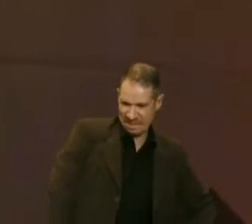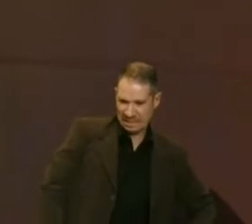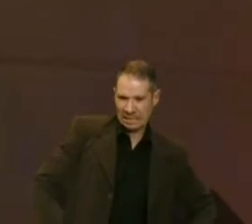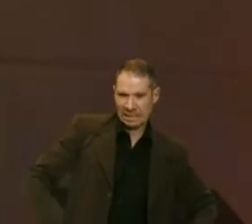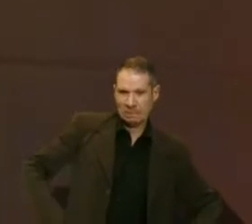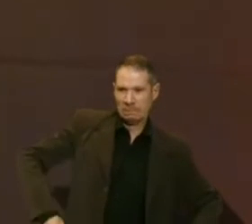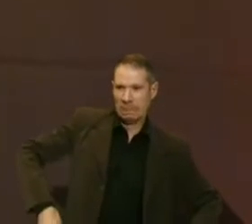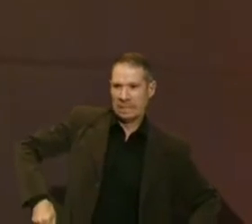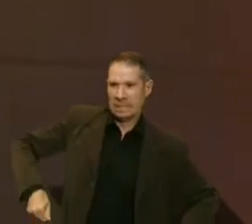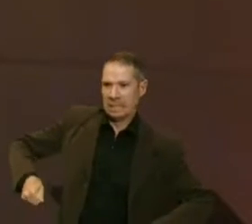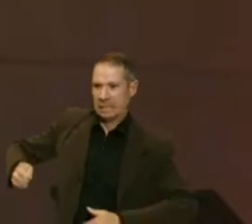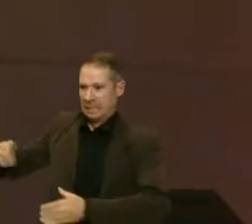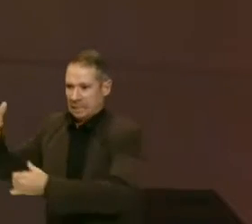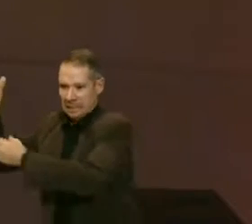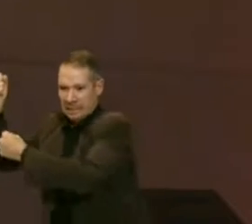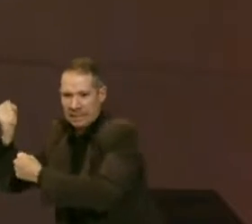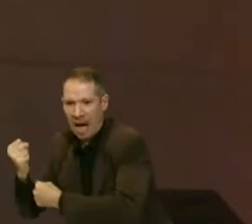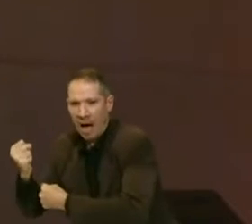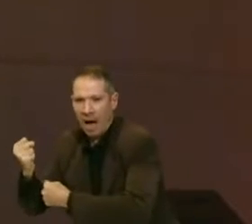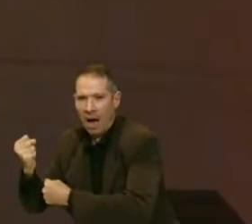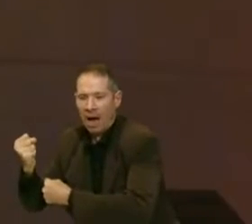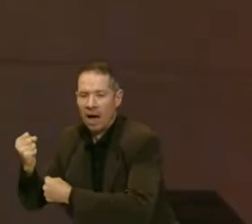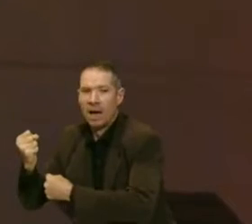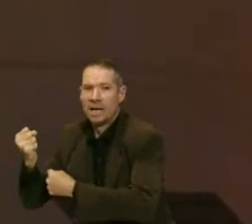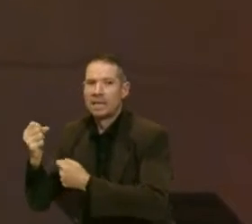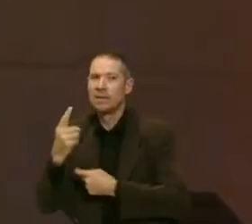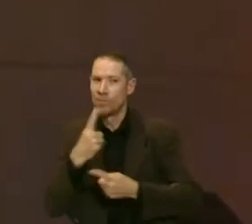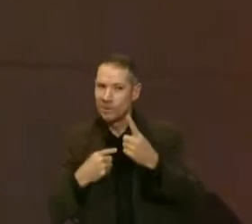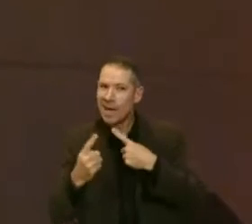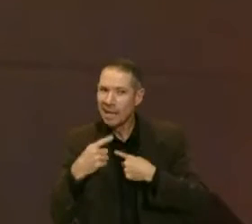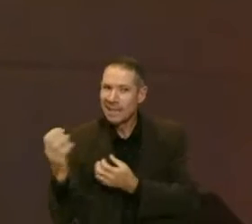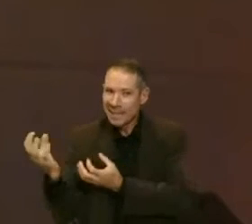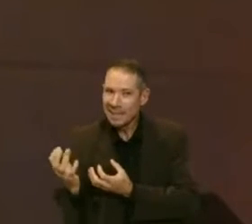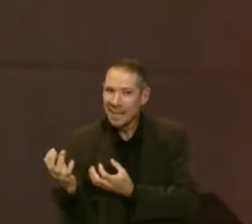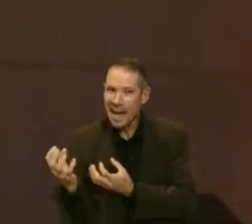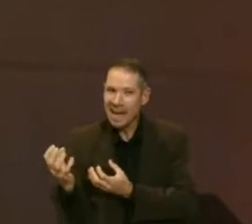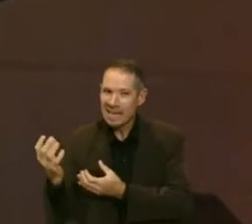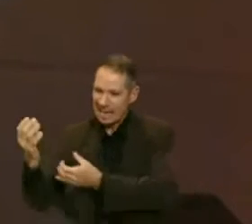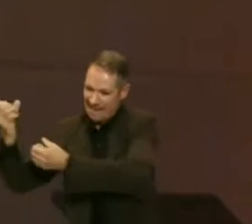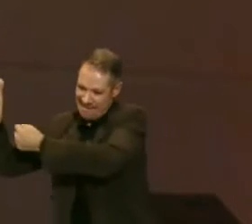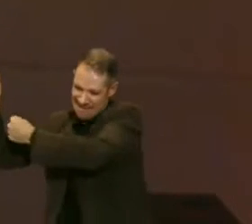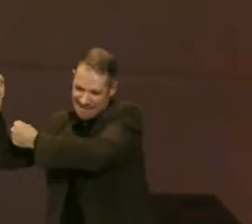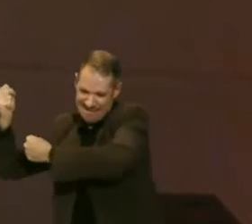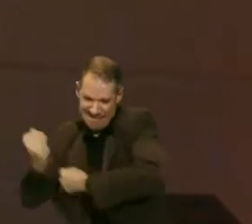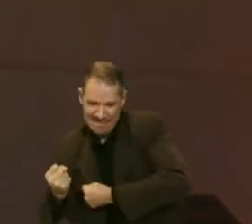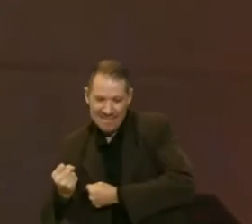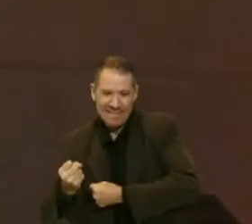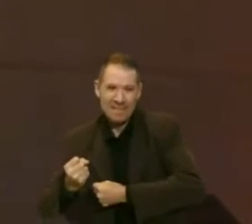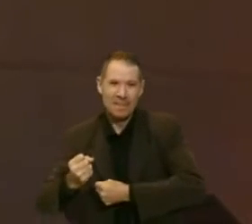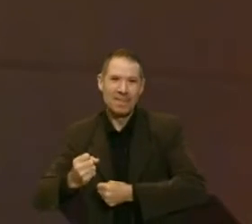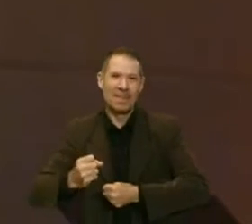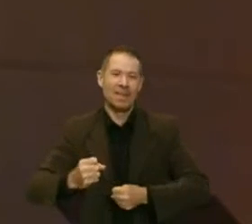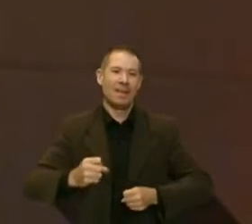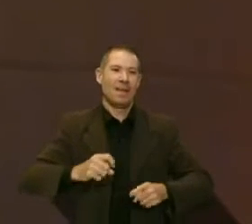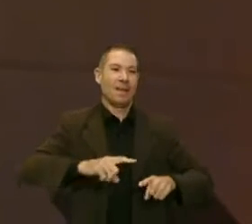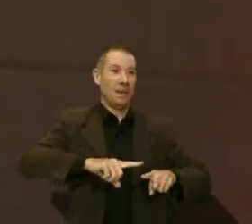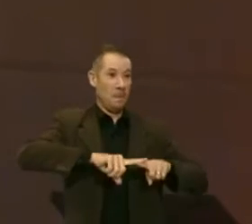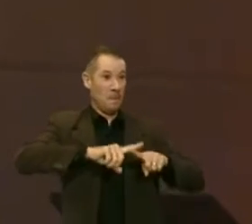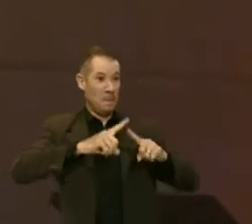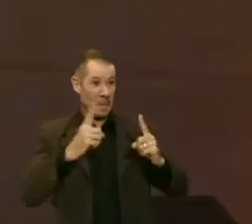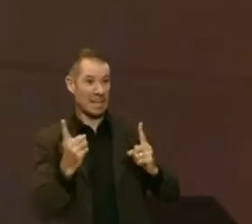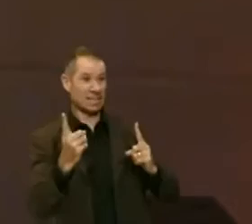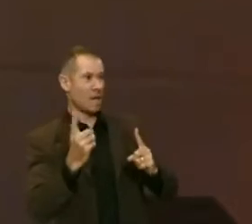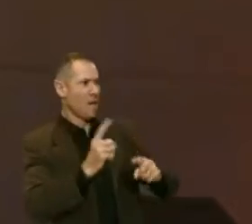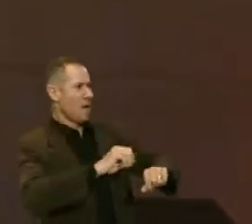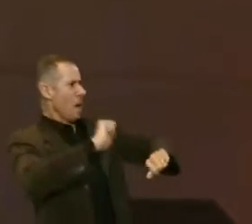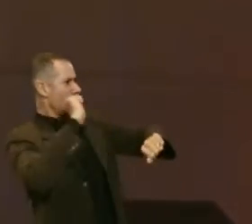para se autojustiçar, para se matar. Ele diz: